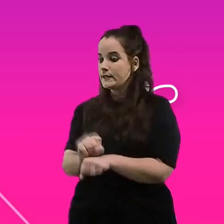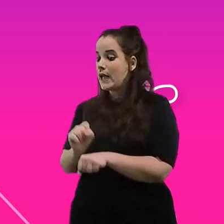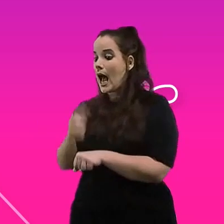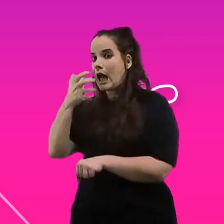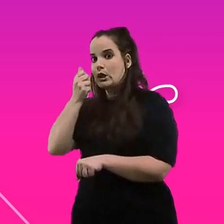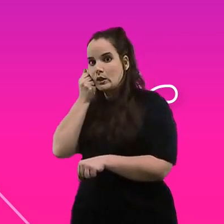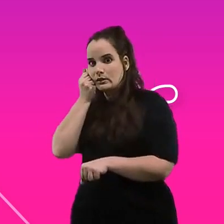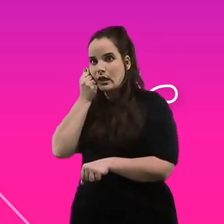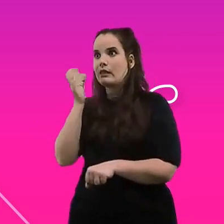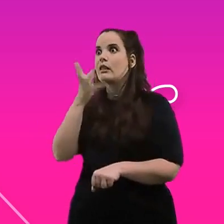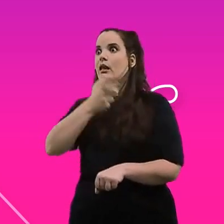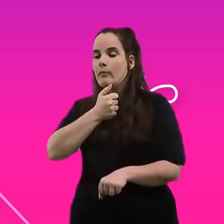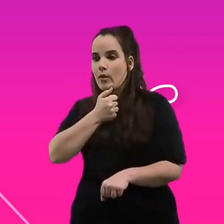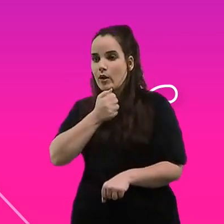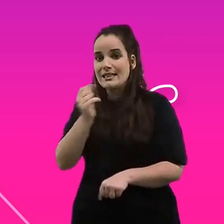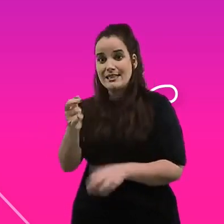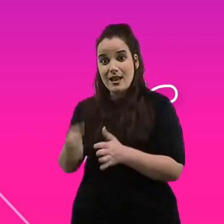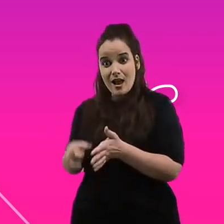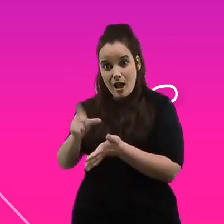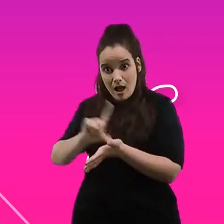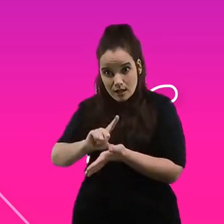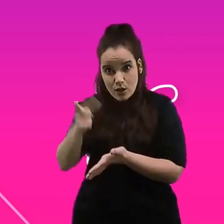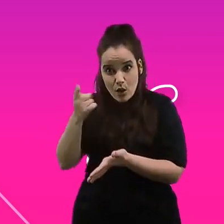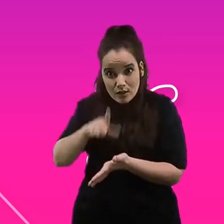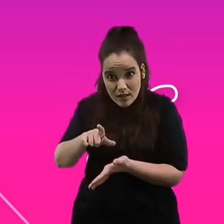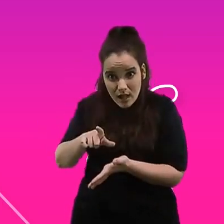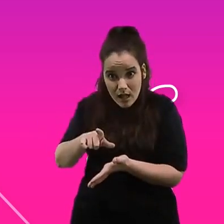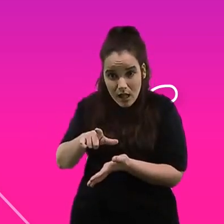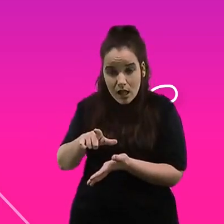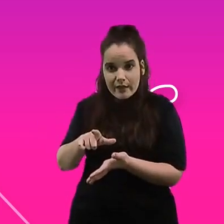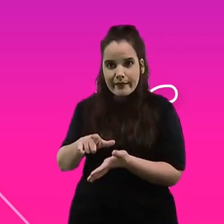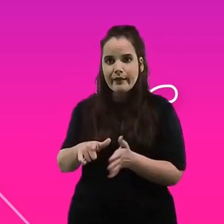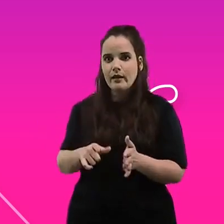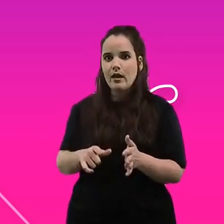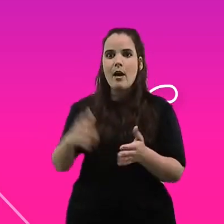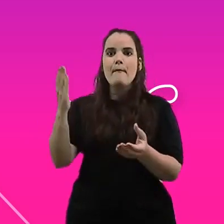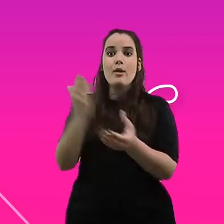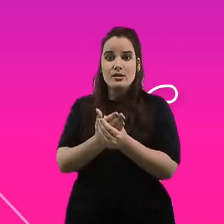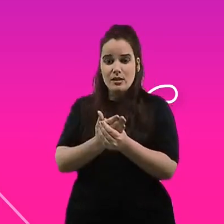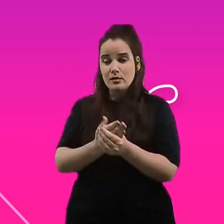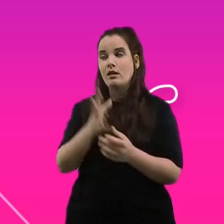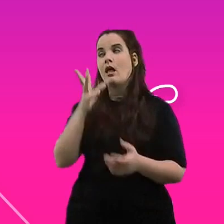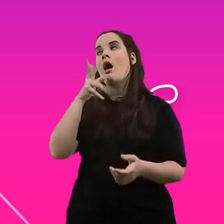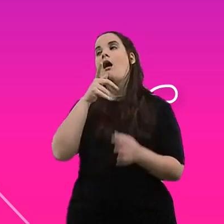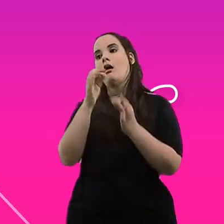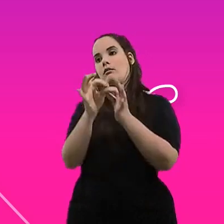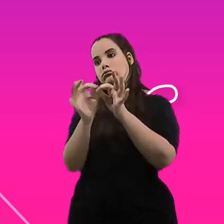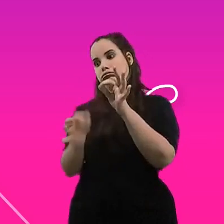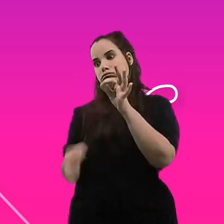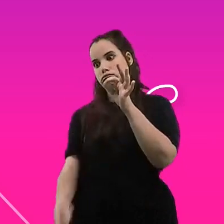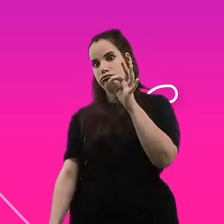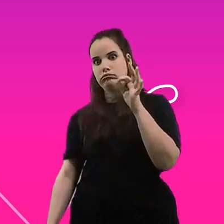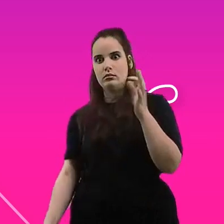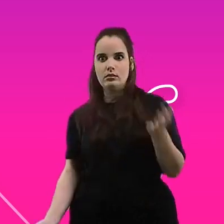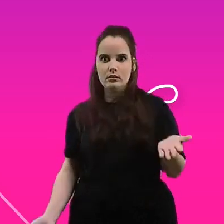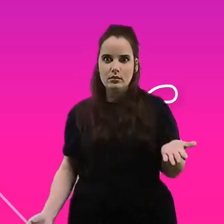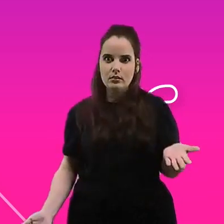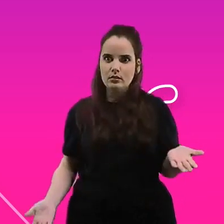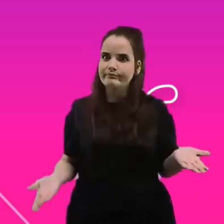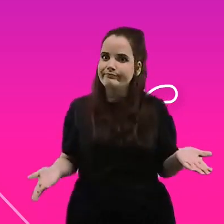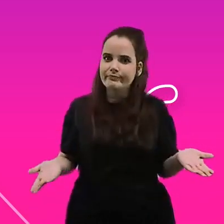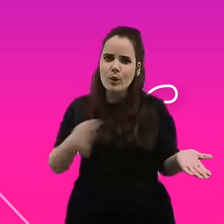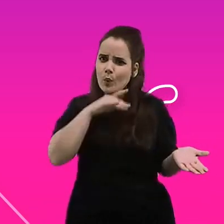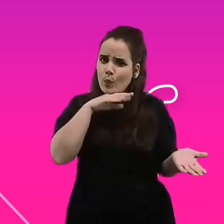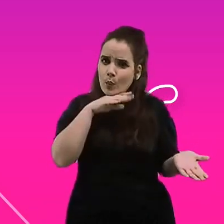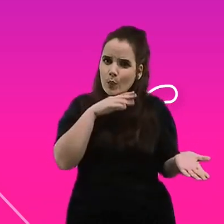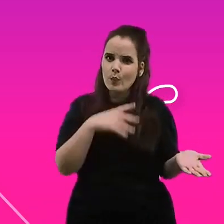gente consegue evitar que ele se estenda demais. Então, se a gente sabe, por exemplo, que o juiz não despacha uma inicial em 5 dias, ou que uma contestação não chega